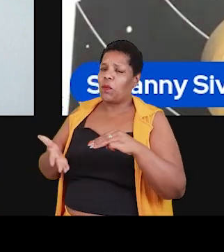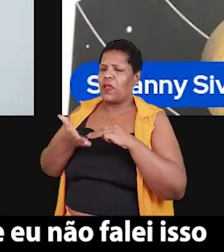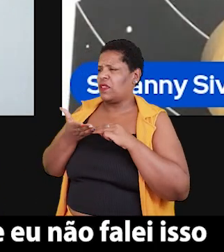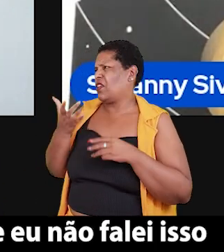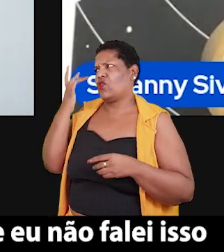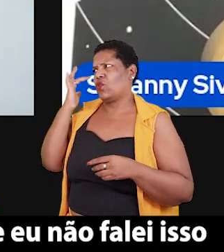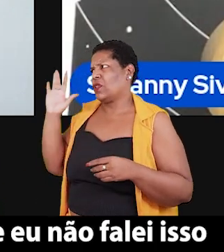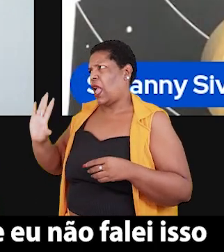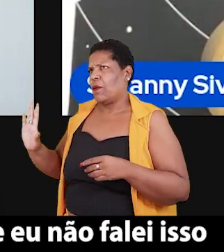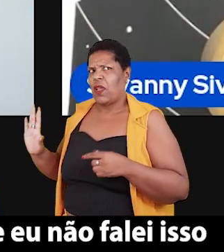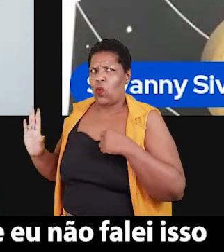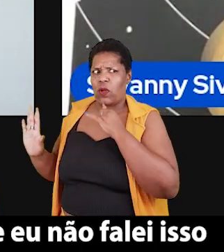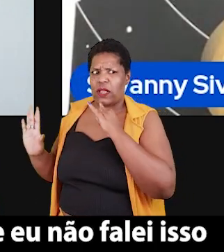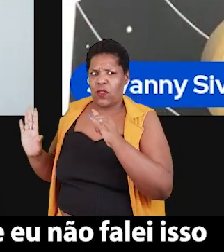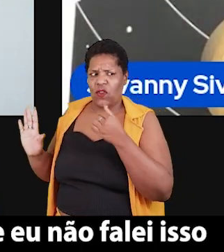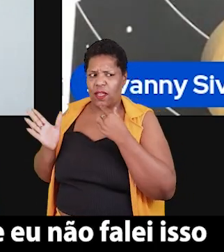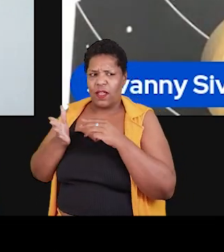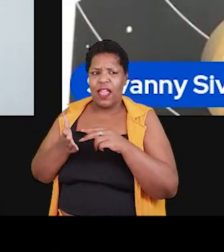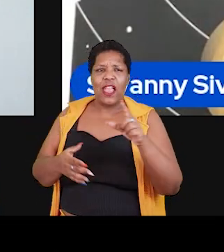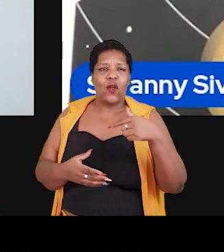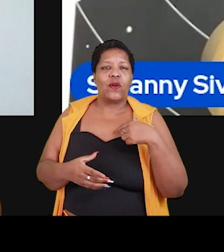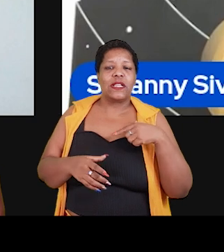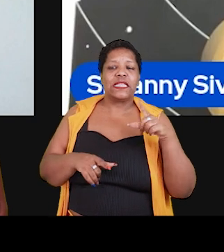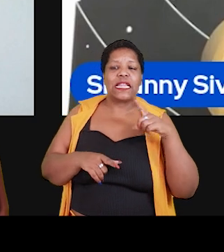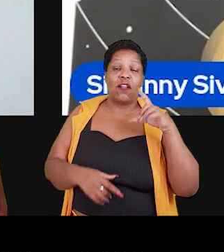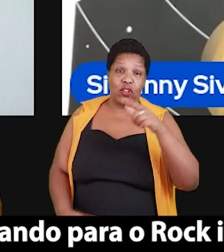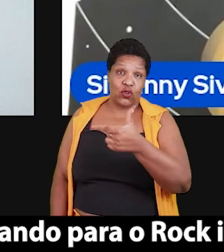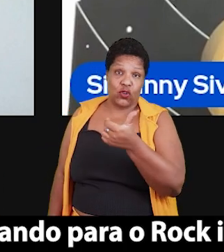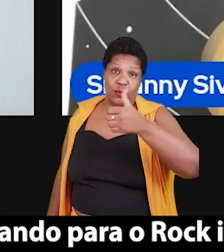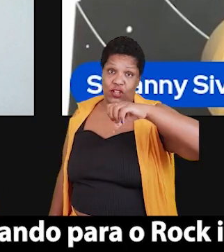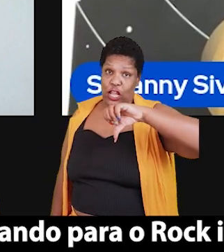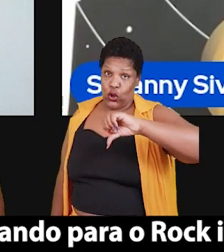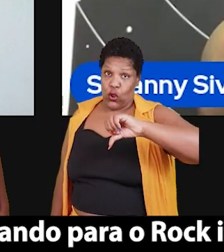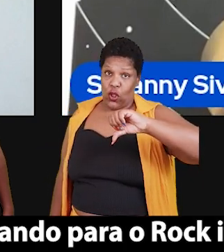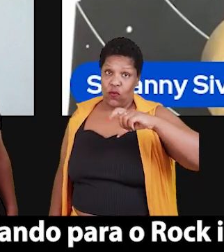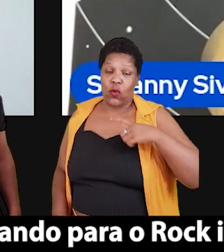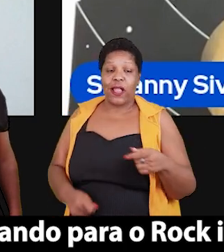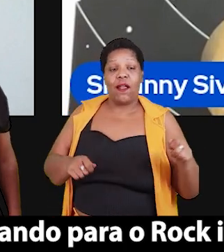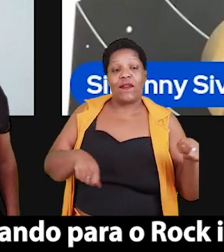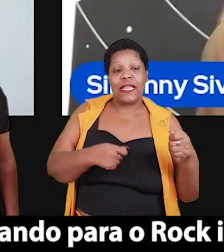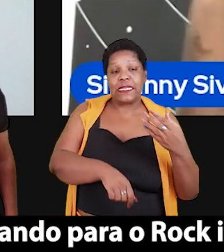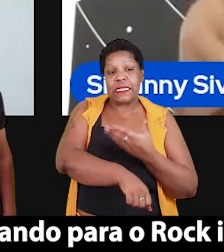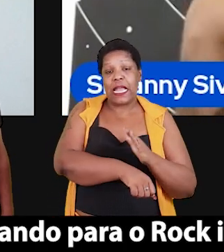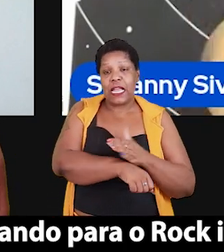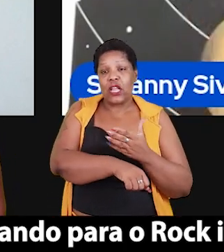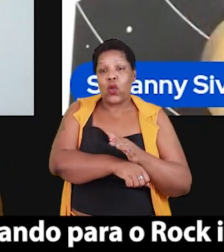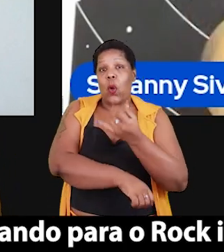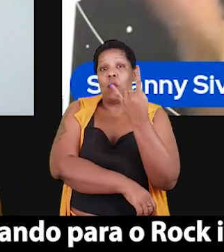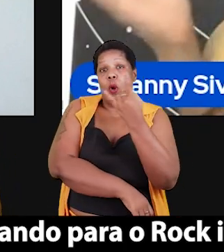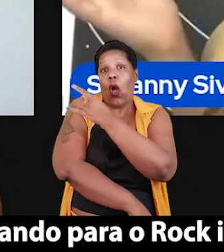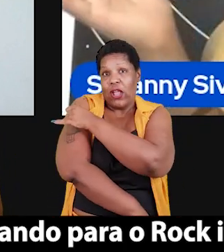sabe disso, acho que eu não falei isso para ele, mas isso foi em 2019, eu estava ensaiando para o Rock in Rio